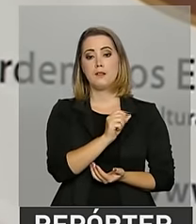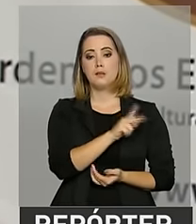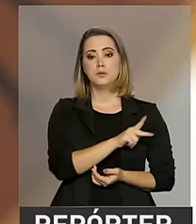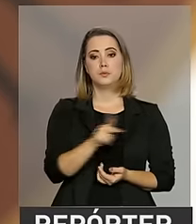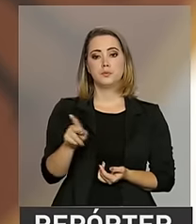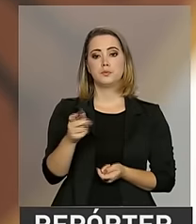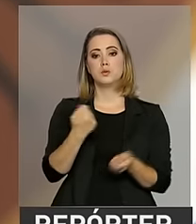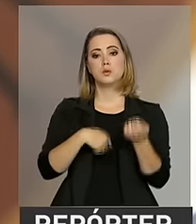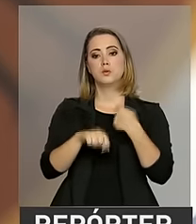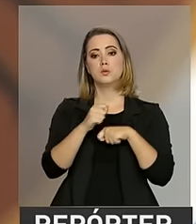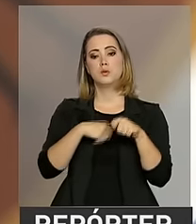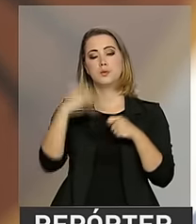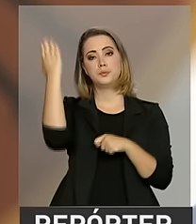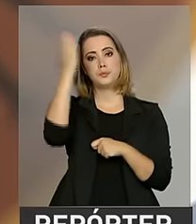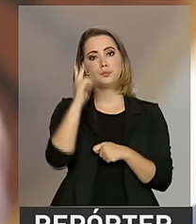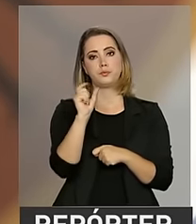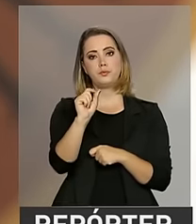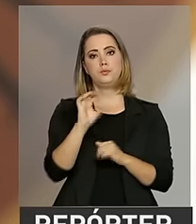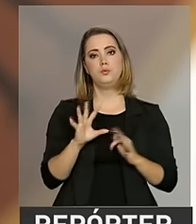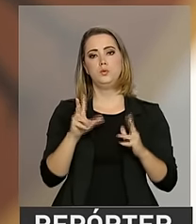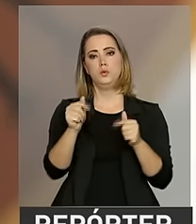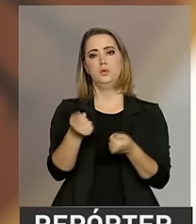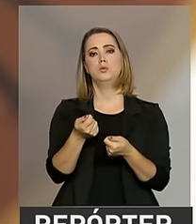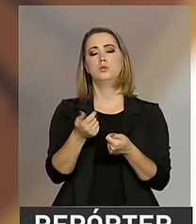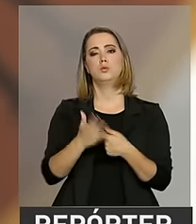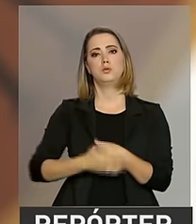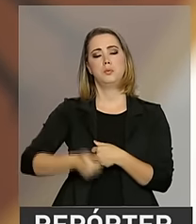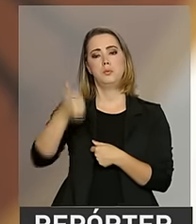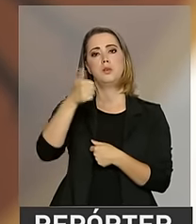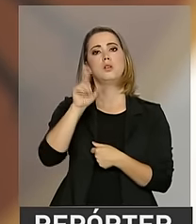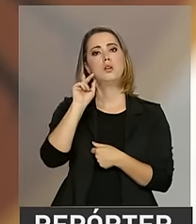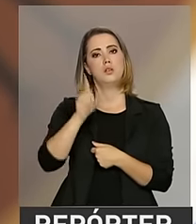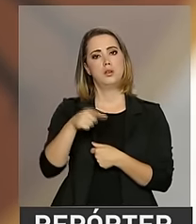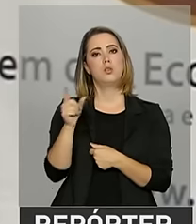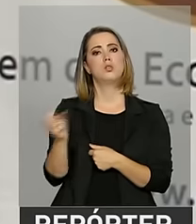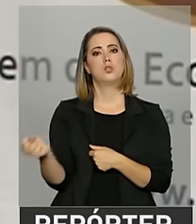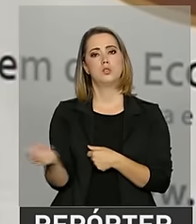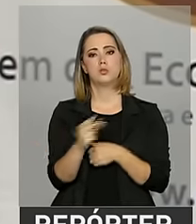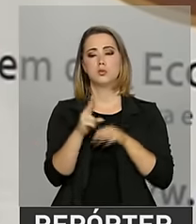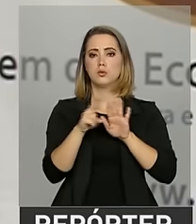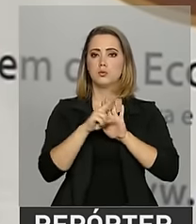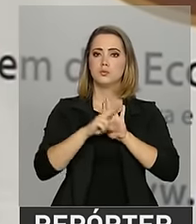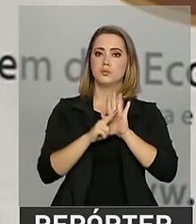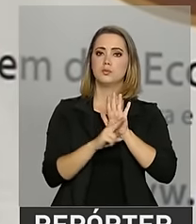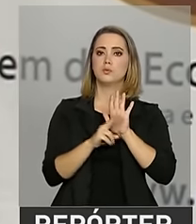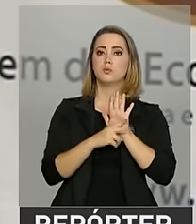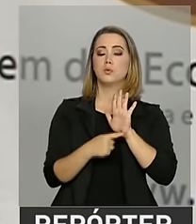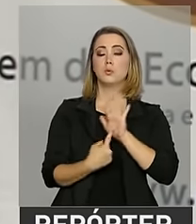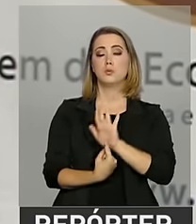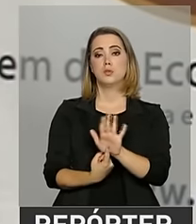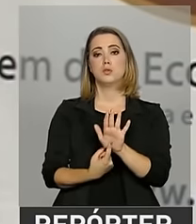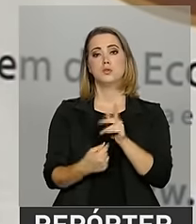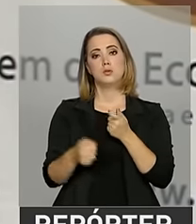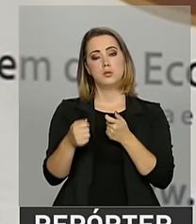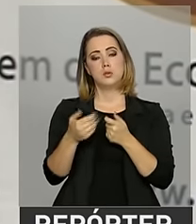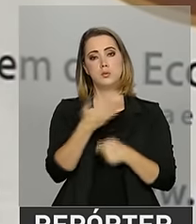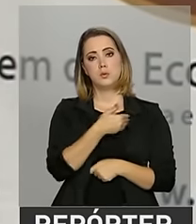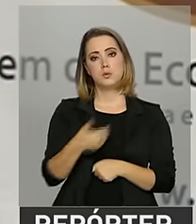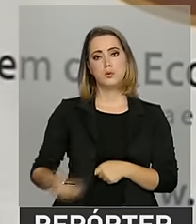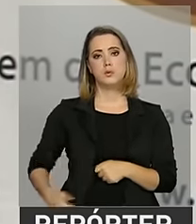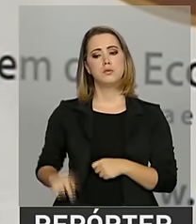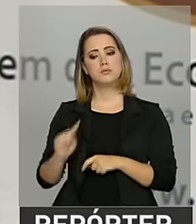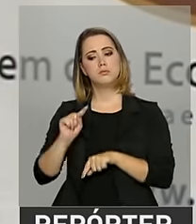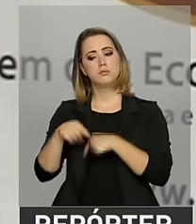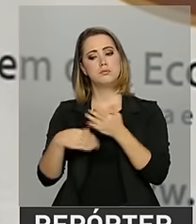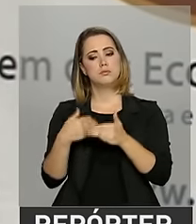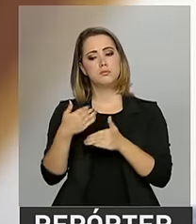Brasil toda essa melhora no ambiente econômico já é resultado das reformas colocadas em prática pelo governo segundo ele os próximos